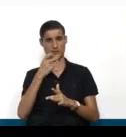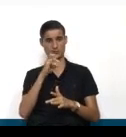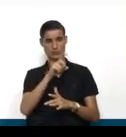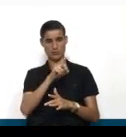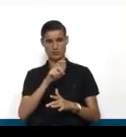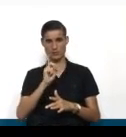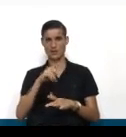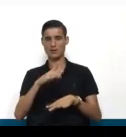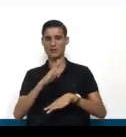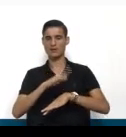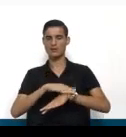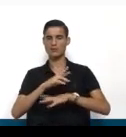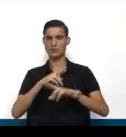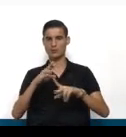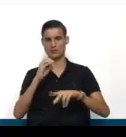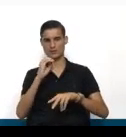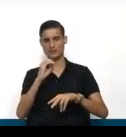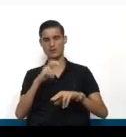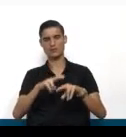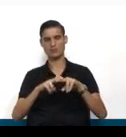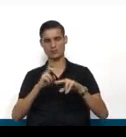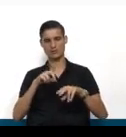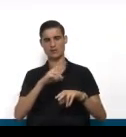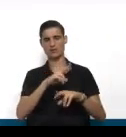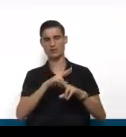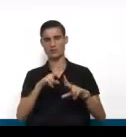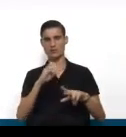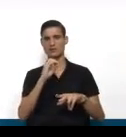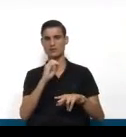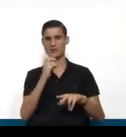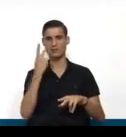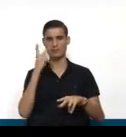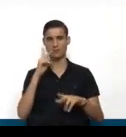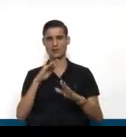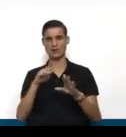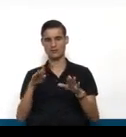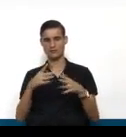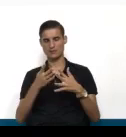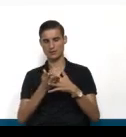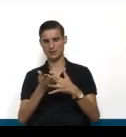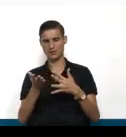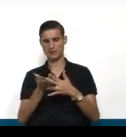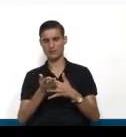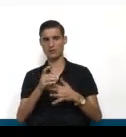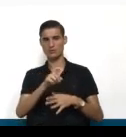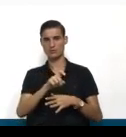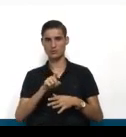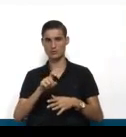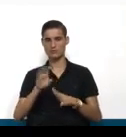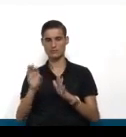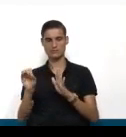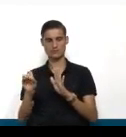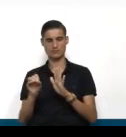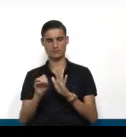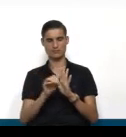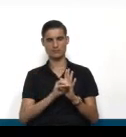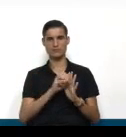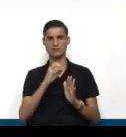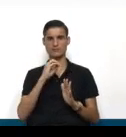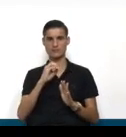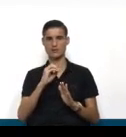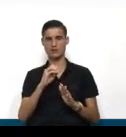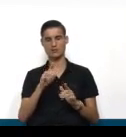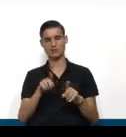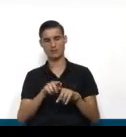x no tempo igual a 0, isso vai ser igual a 0 para esse intervalo de x pertencente a